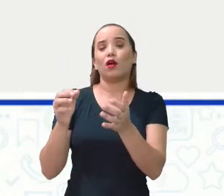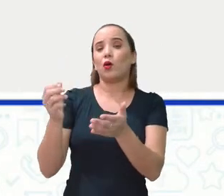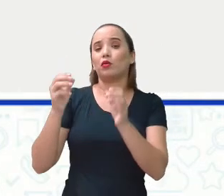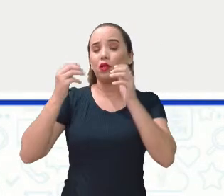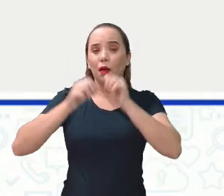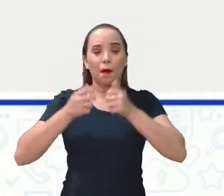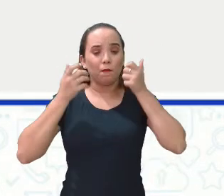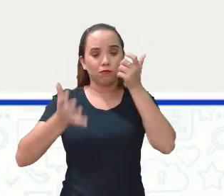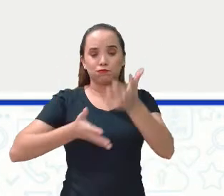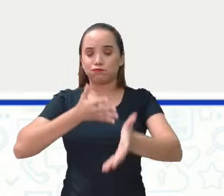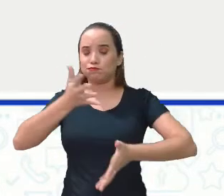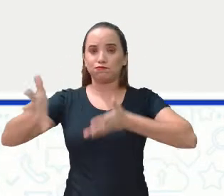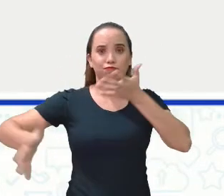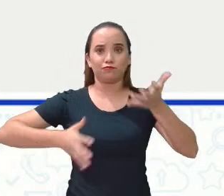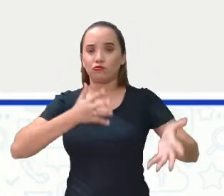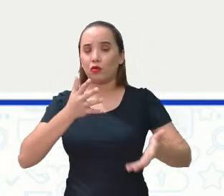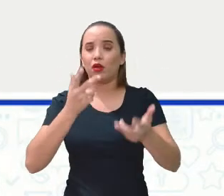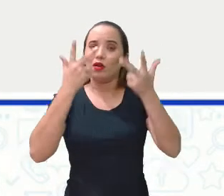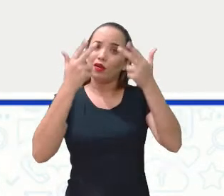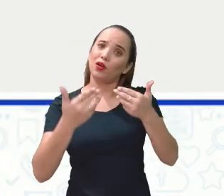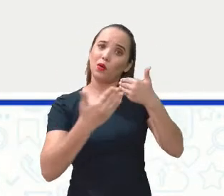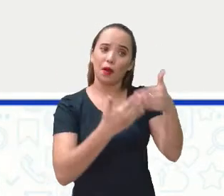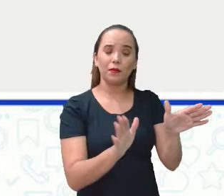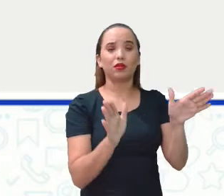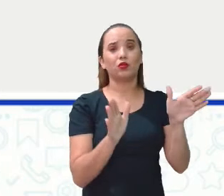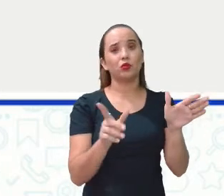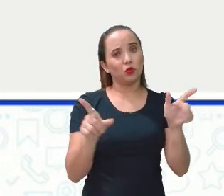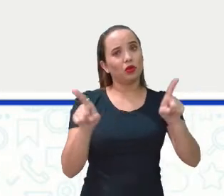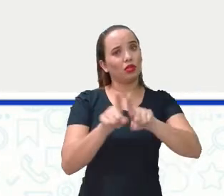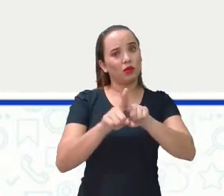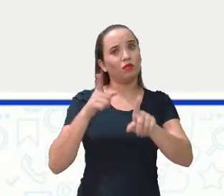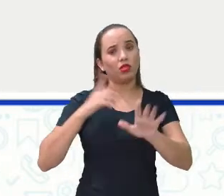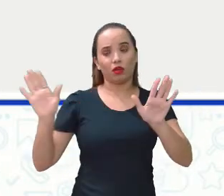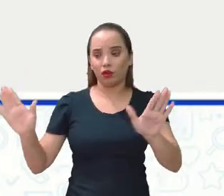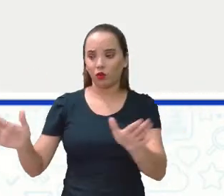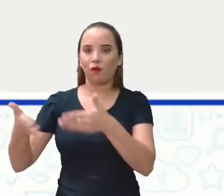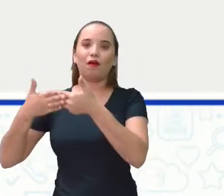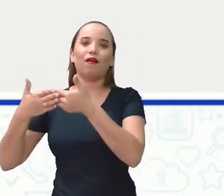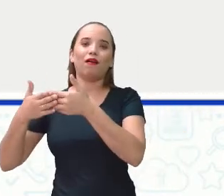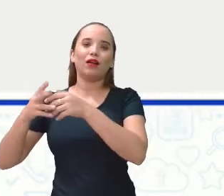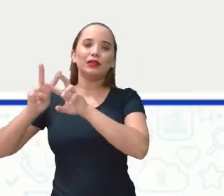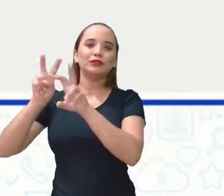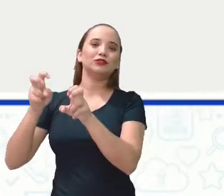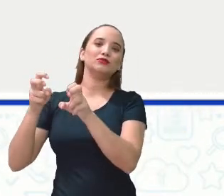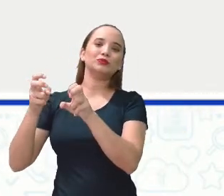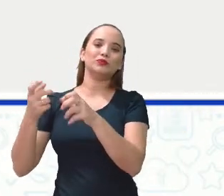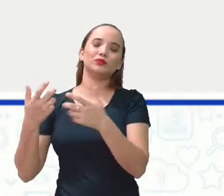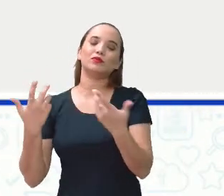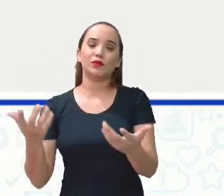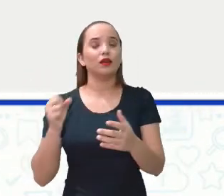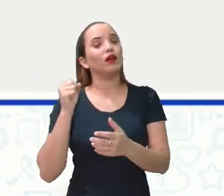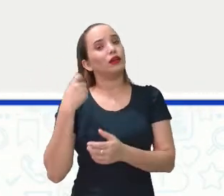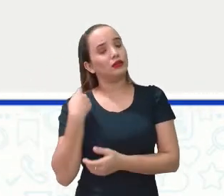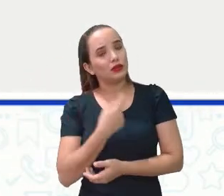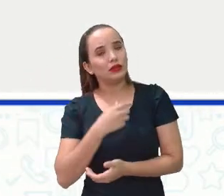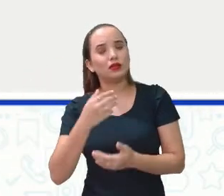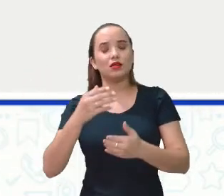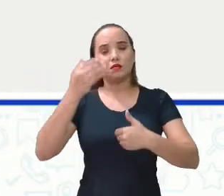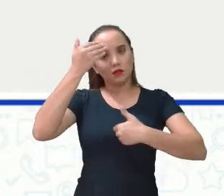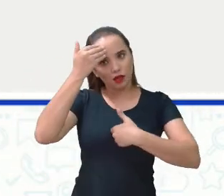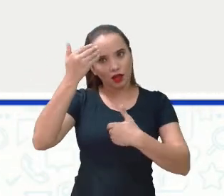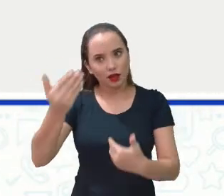uma etapa igual à abertura. A gente precisa fazer o agradecimento ao auditório. E a gente sempre faz isso, agradecendo a você pela